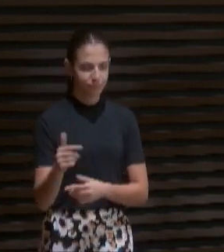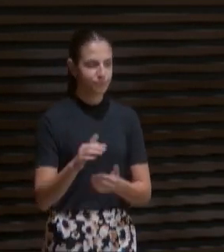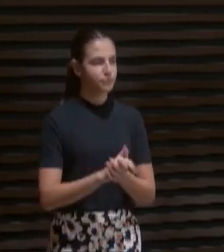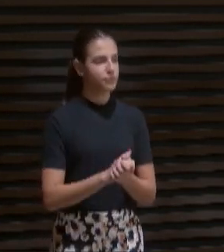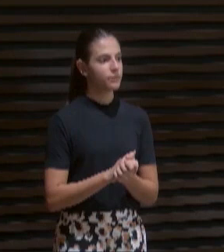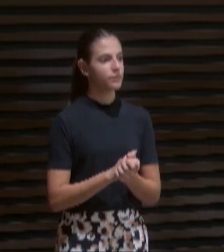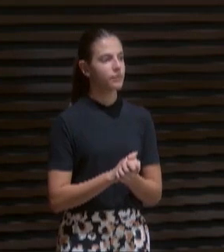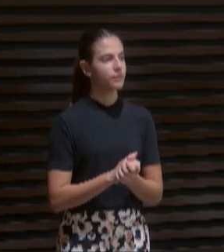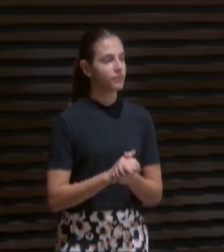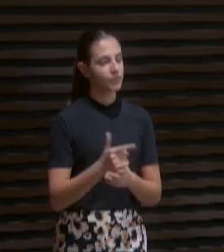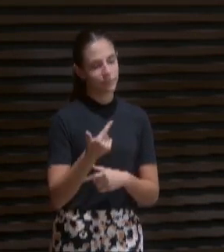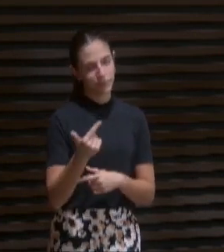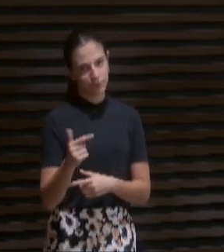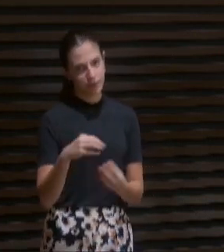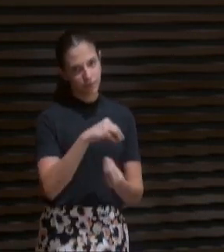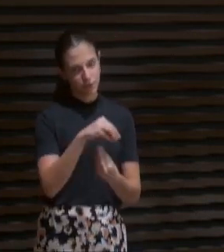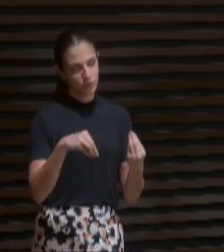Não tem mistura.